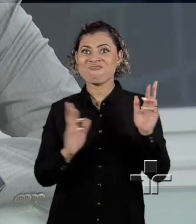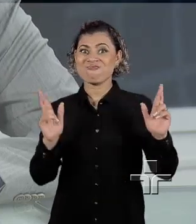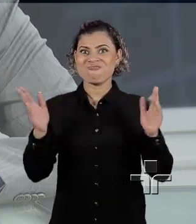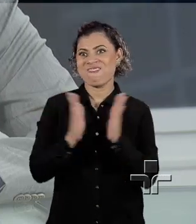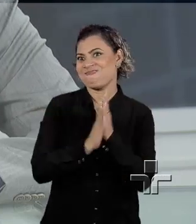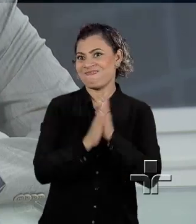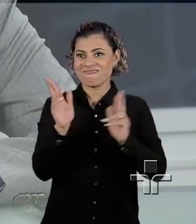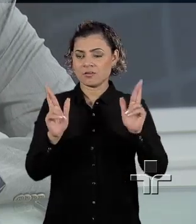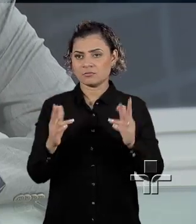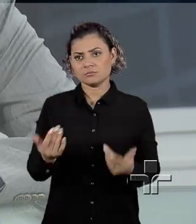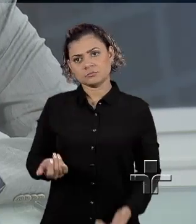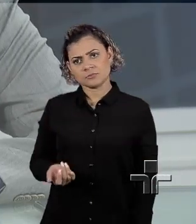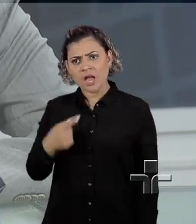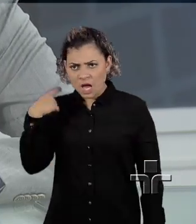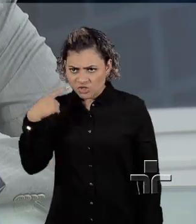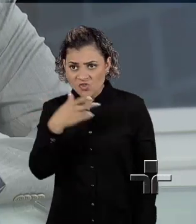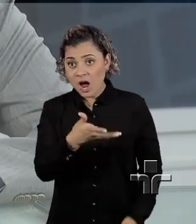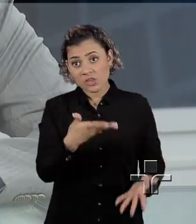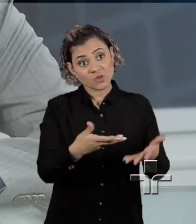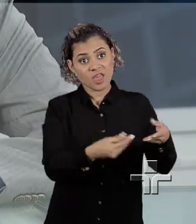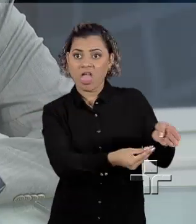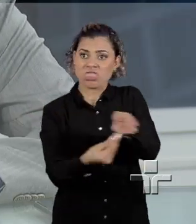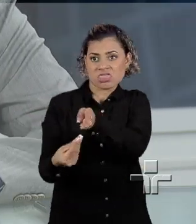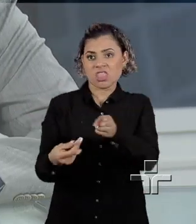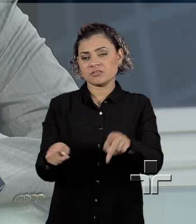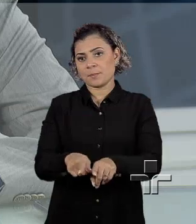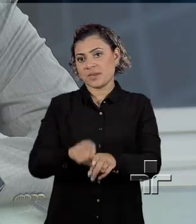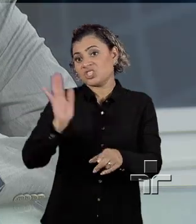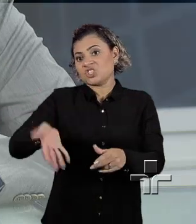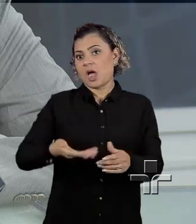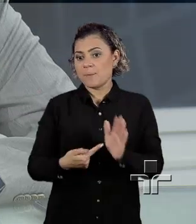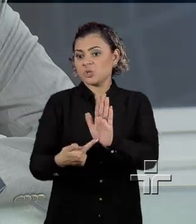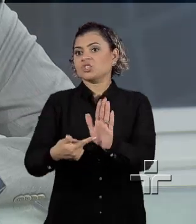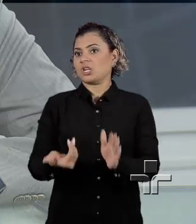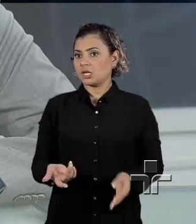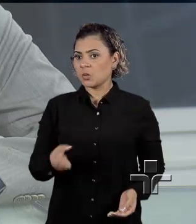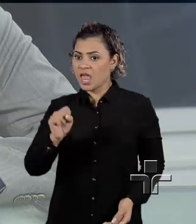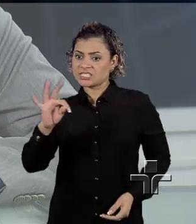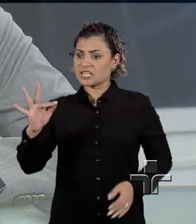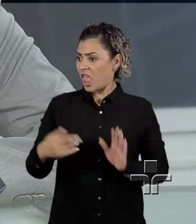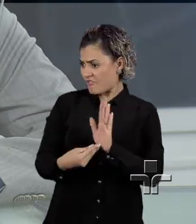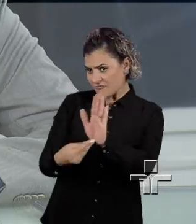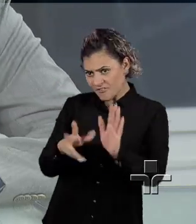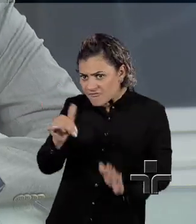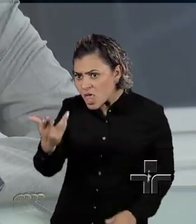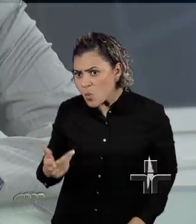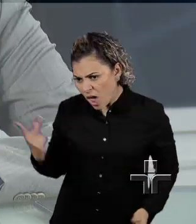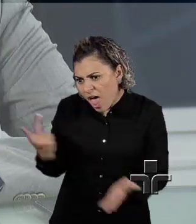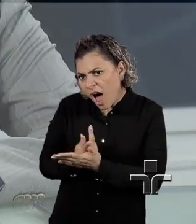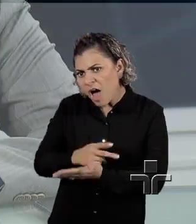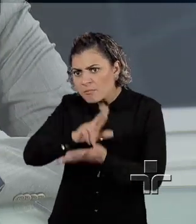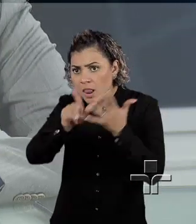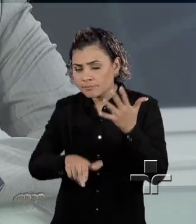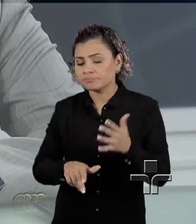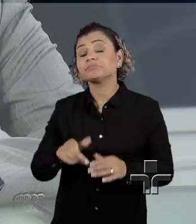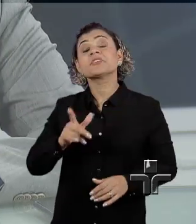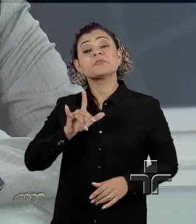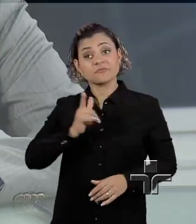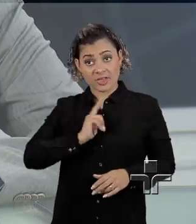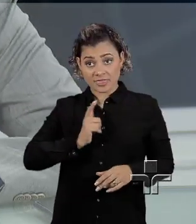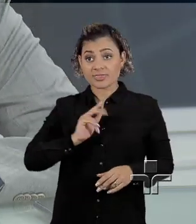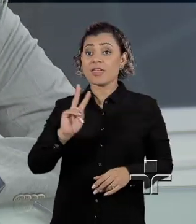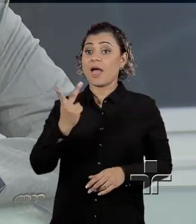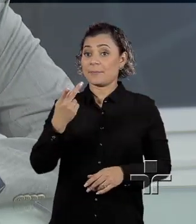já entram com a questão, até com diálogos, mostrando esse diálogo do Supremo Tribunal Federal. Vai haver um julgamento agora do habeas corpus de